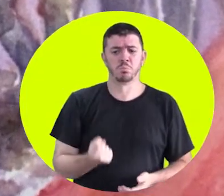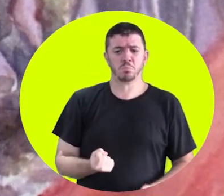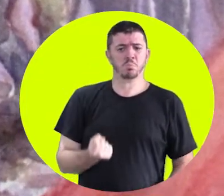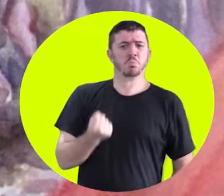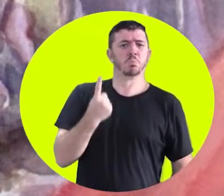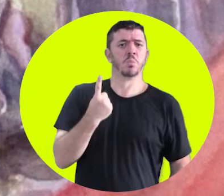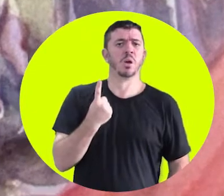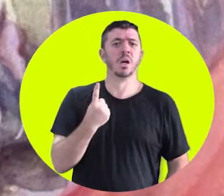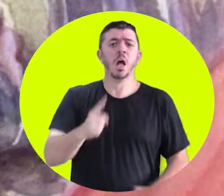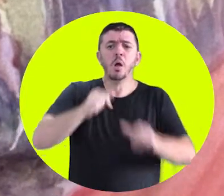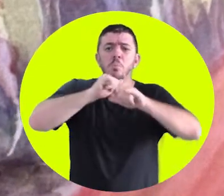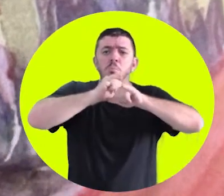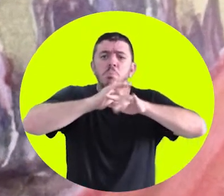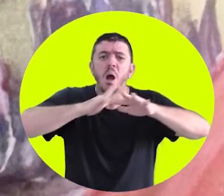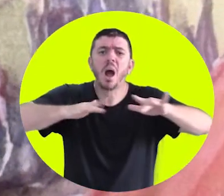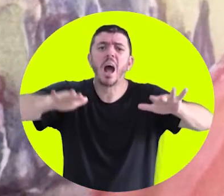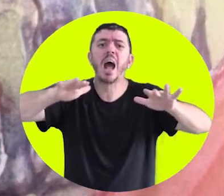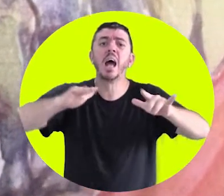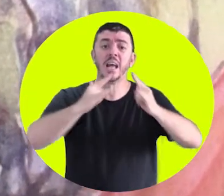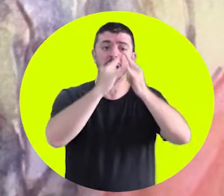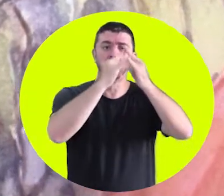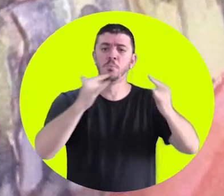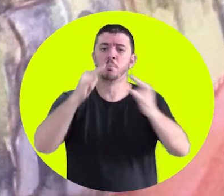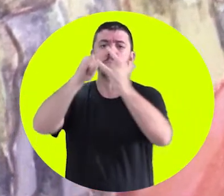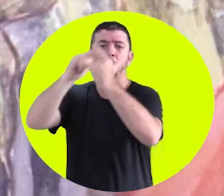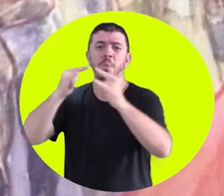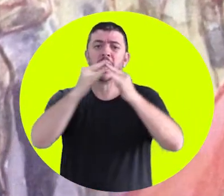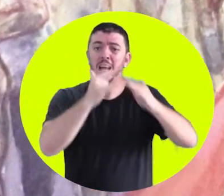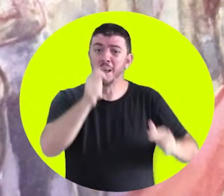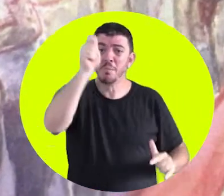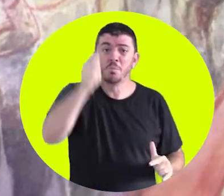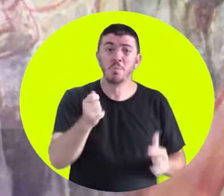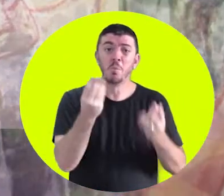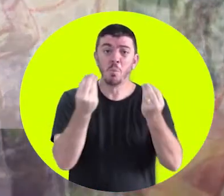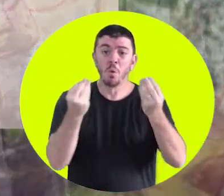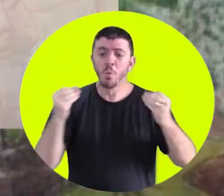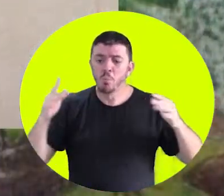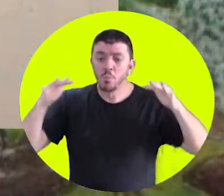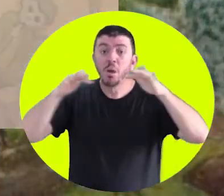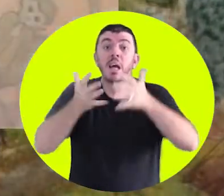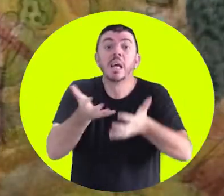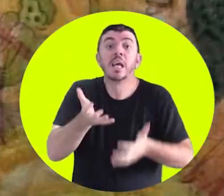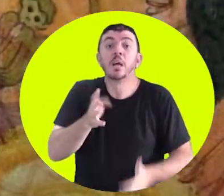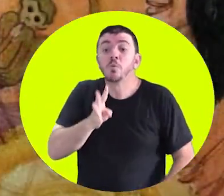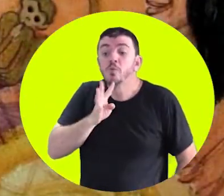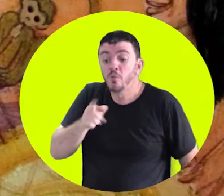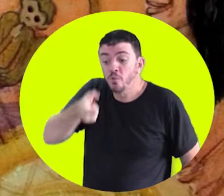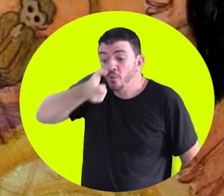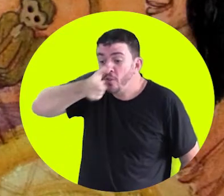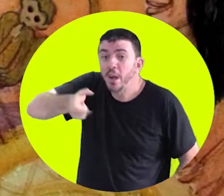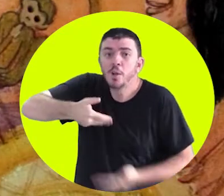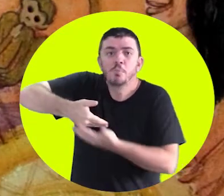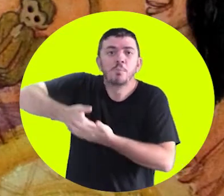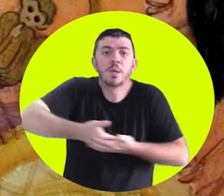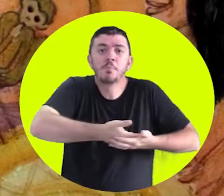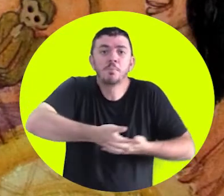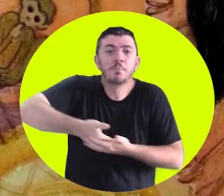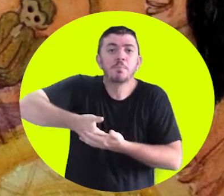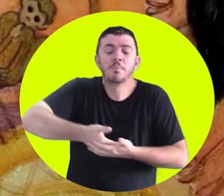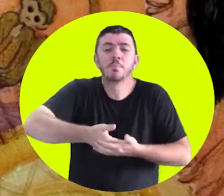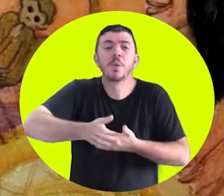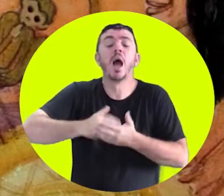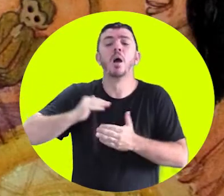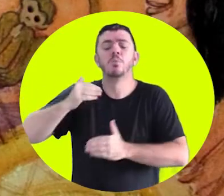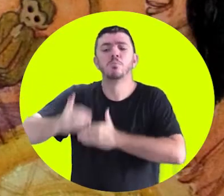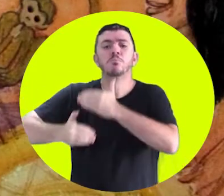espalhou rápido e as pessoas das aldeias vizinhas vieram visitar a menina. Todos queriam conhecê-la. O tempo foi passando e